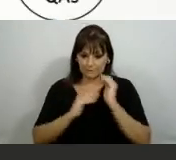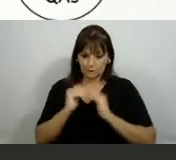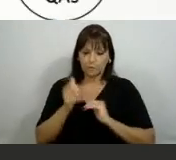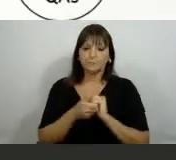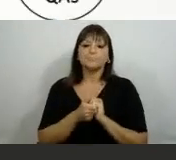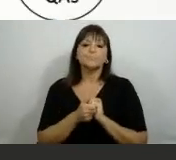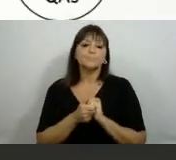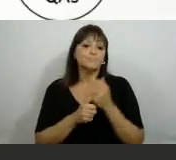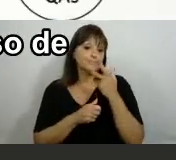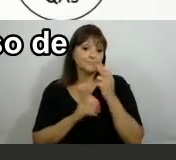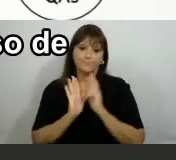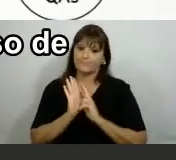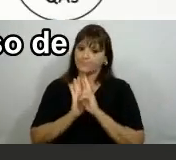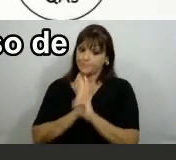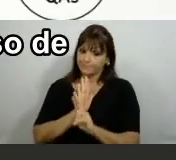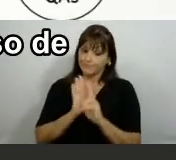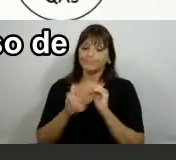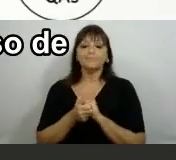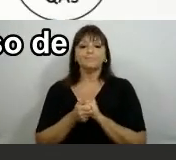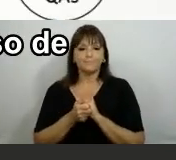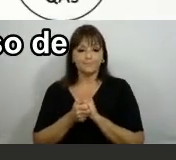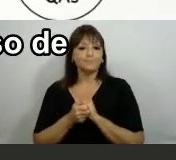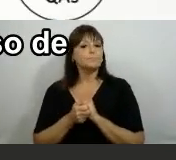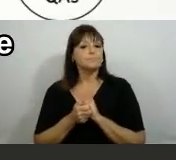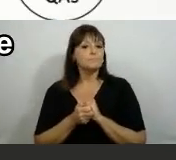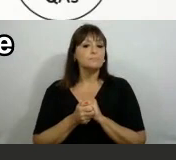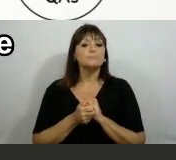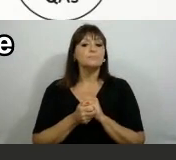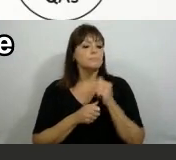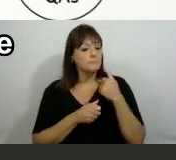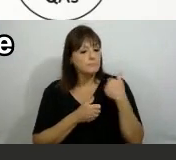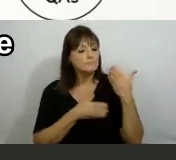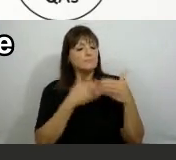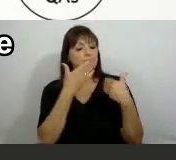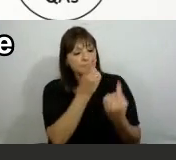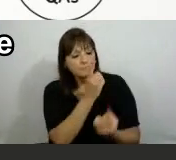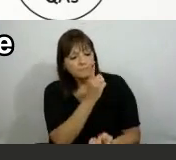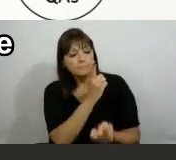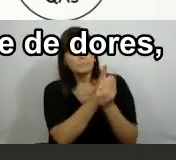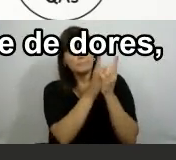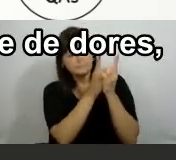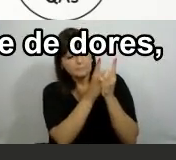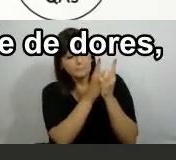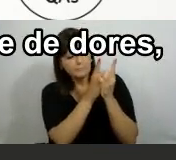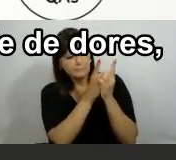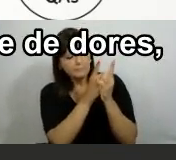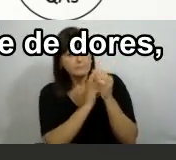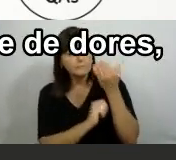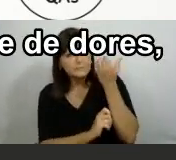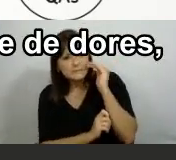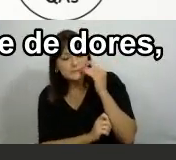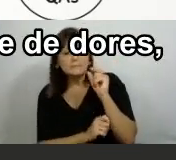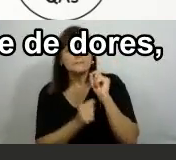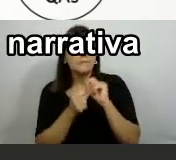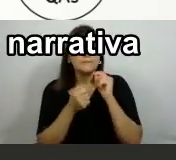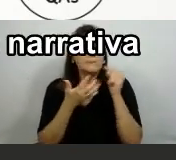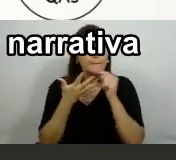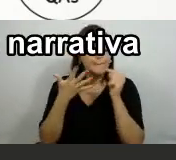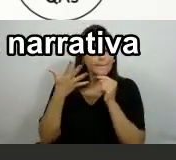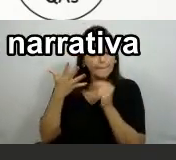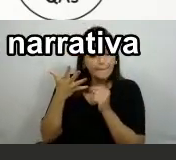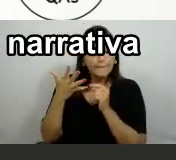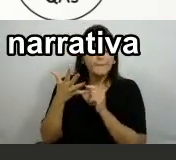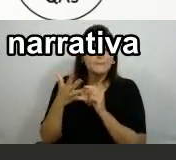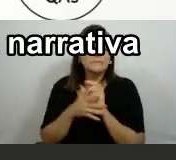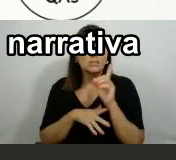falar de resultado. Então, a gente foi ali naquele processo de descoberta, entendeu o que a gente ia fazer, passou por uma série de dores,